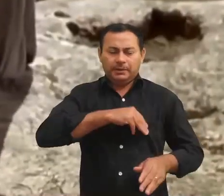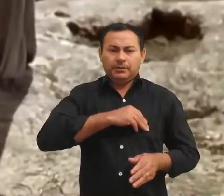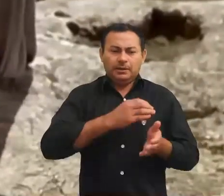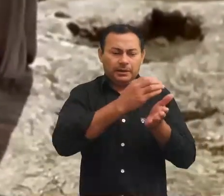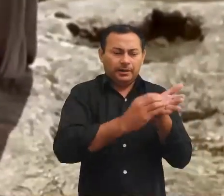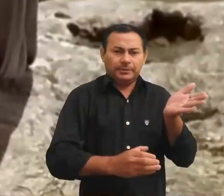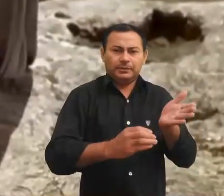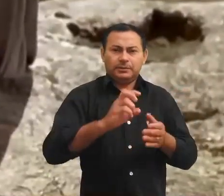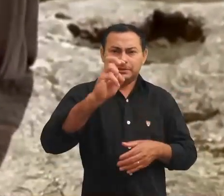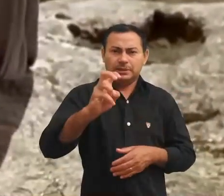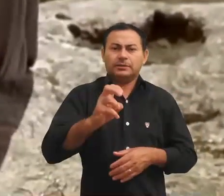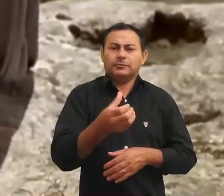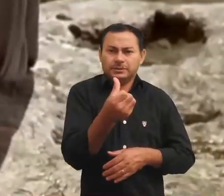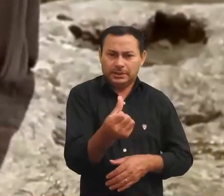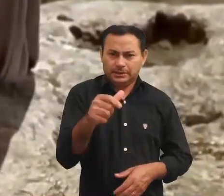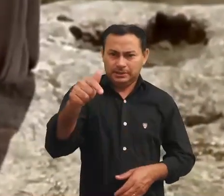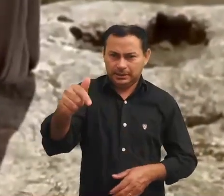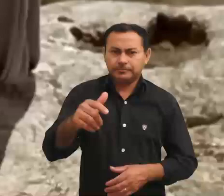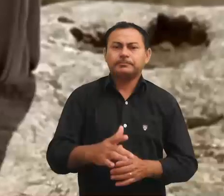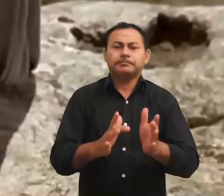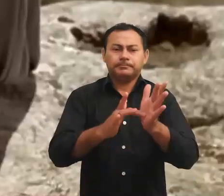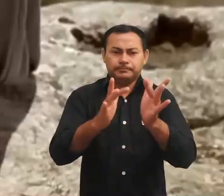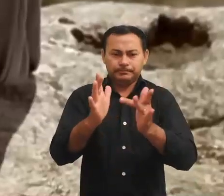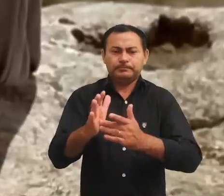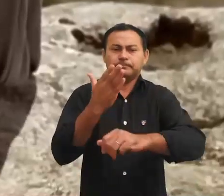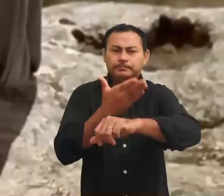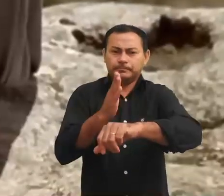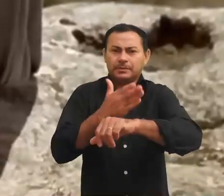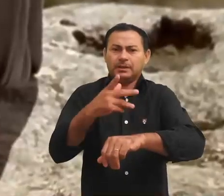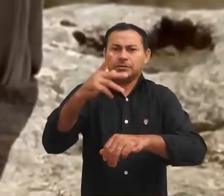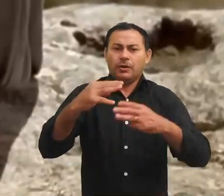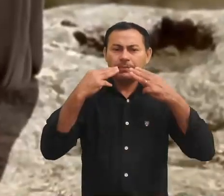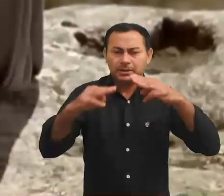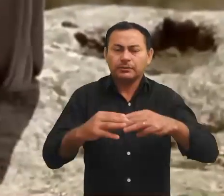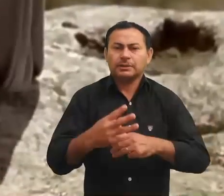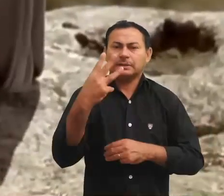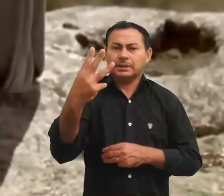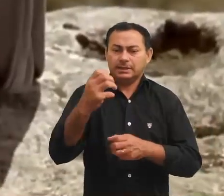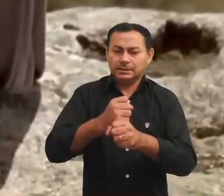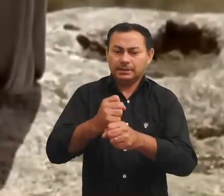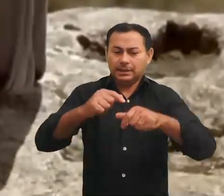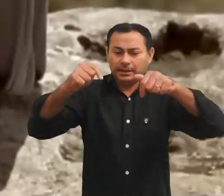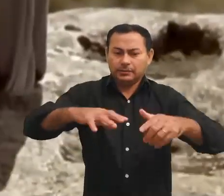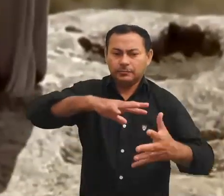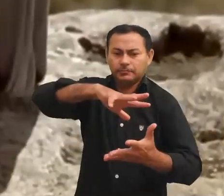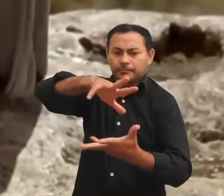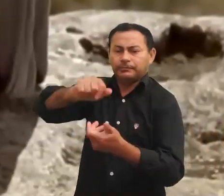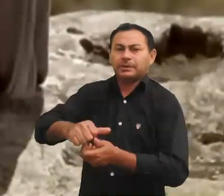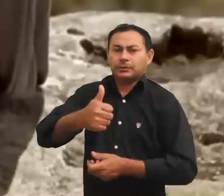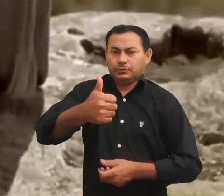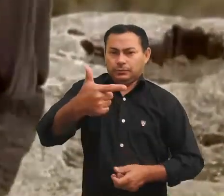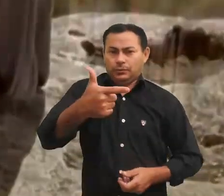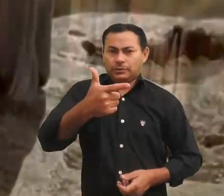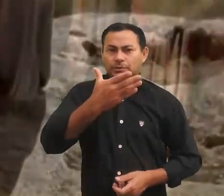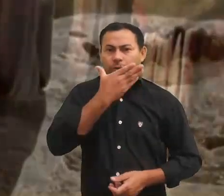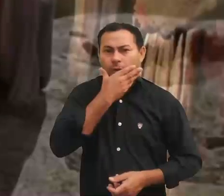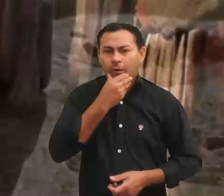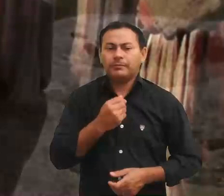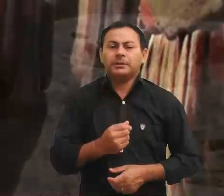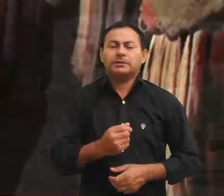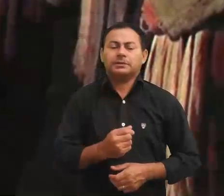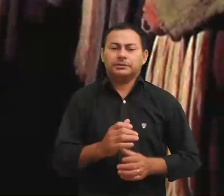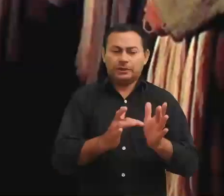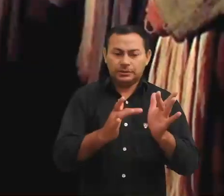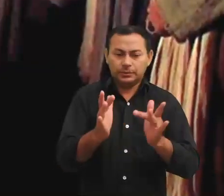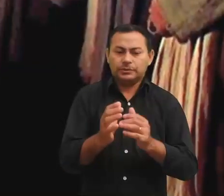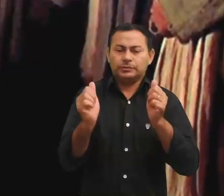Evangelho de Mateus, capítulos 5, 6 e 7. Jesus exerceu o seu ministério de 3 anos sobre a terra com aqueles 12